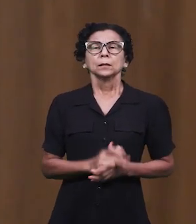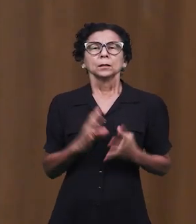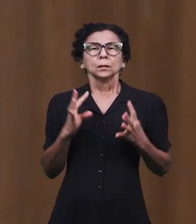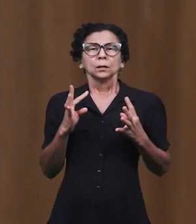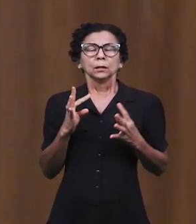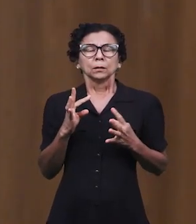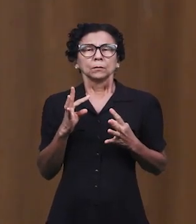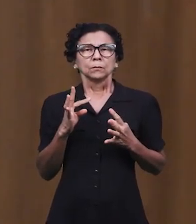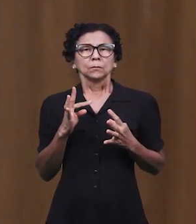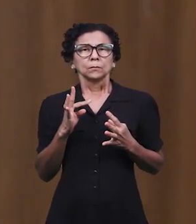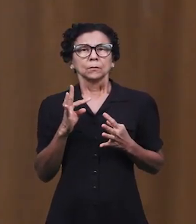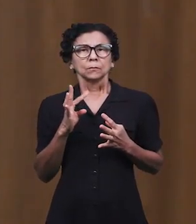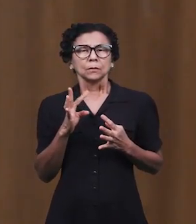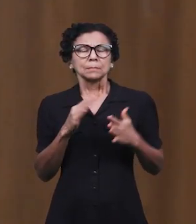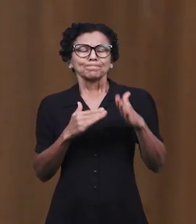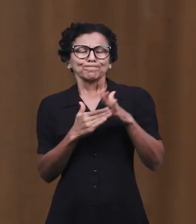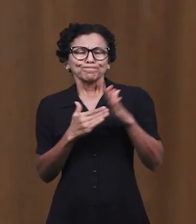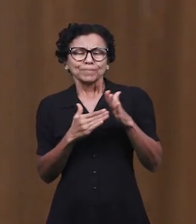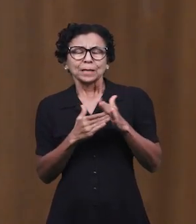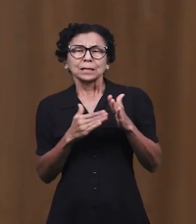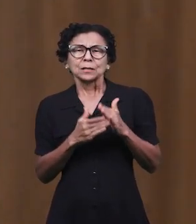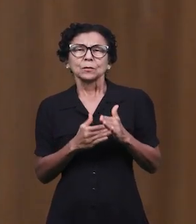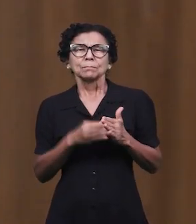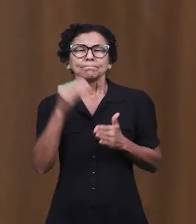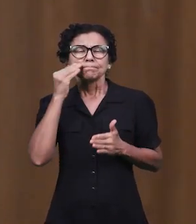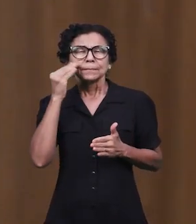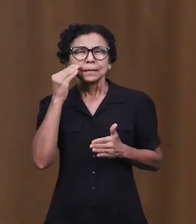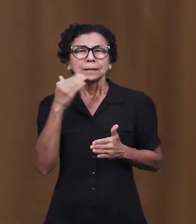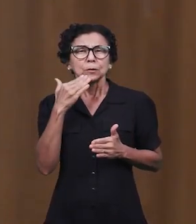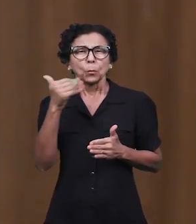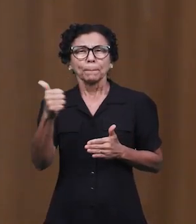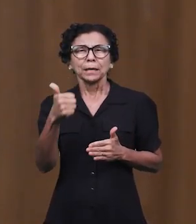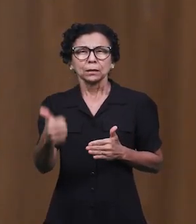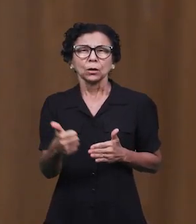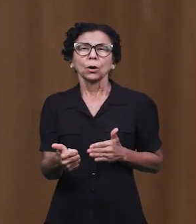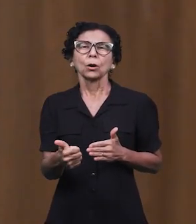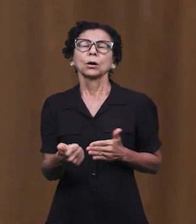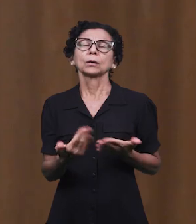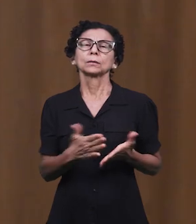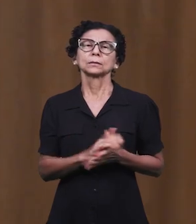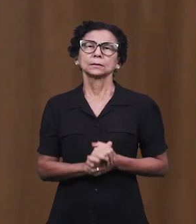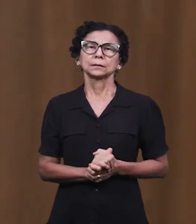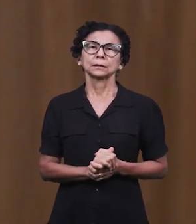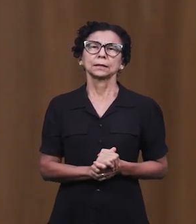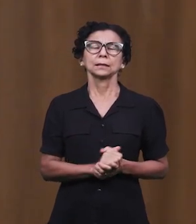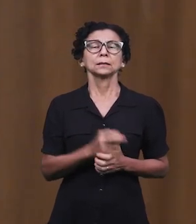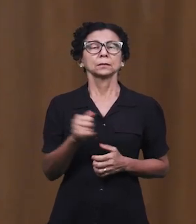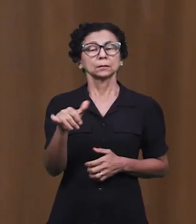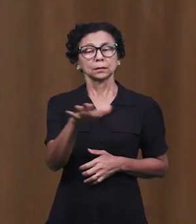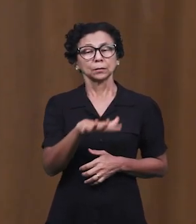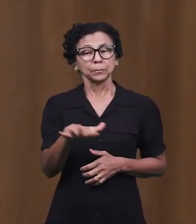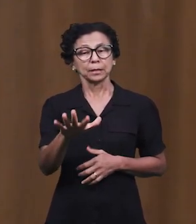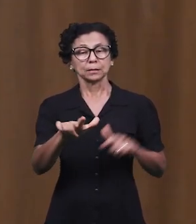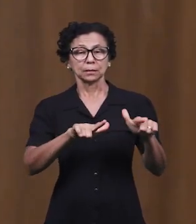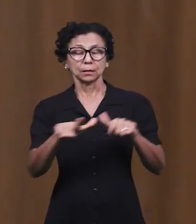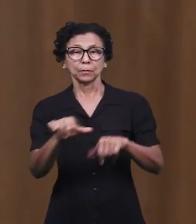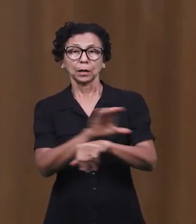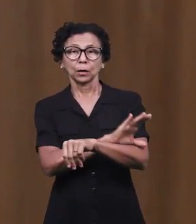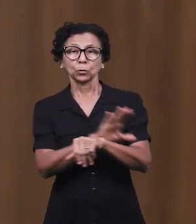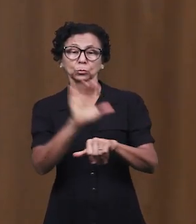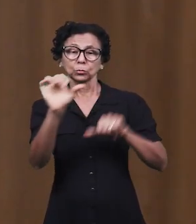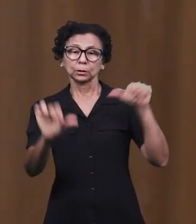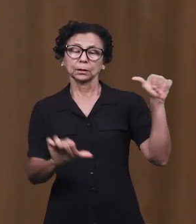fazer, mesmo com toda a sua limitação. Porque, assim, nós precisamos mudar a cultura dos nossos ambientes de trabalho, mas precisamos mudar a nossa